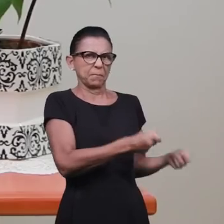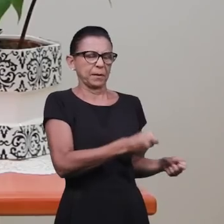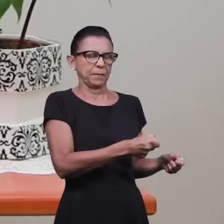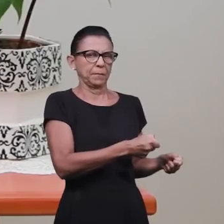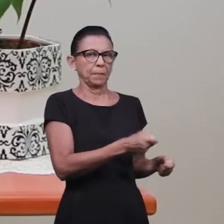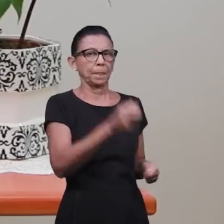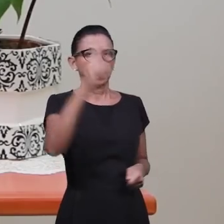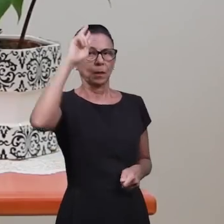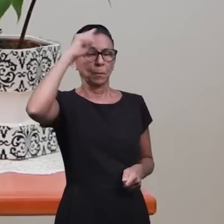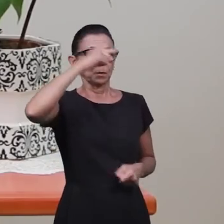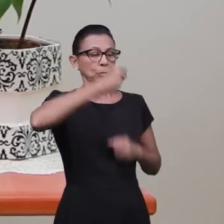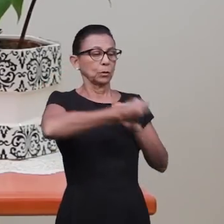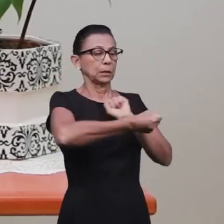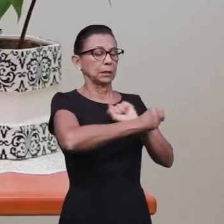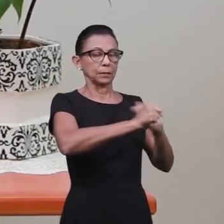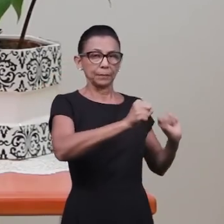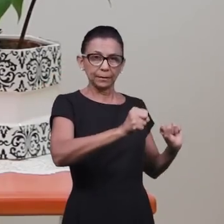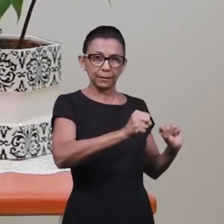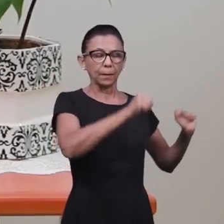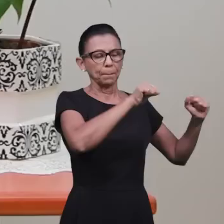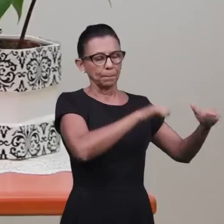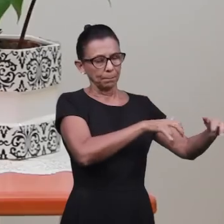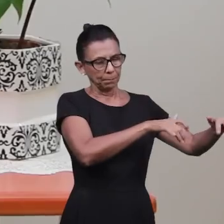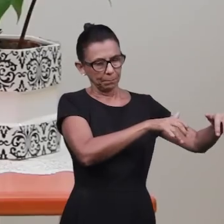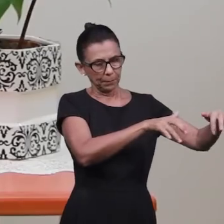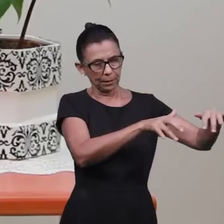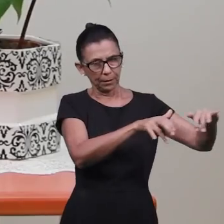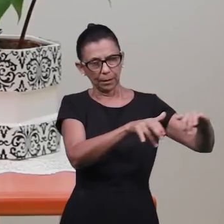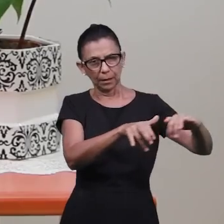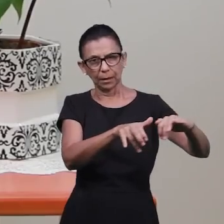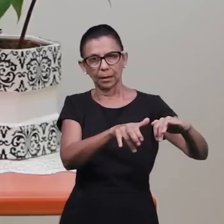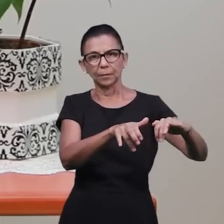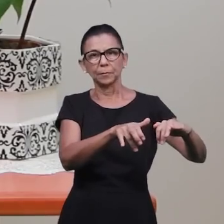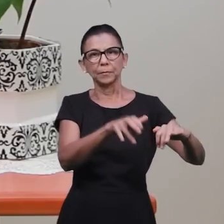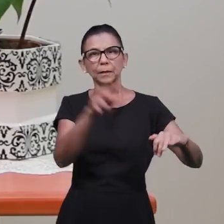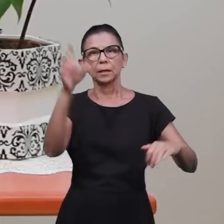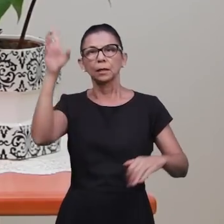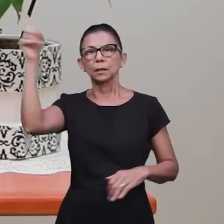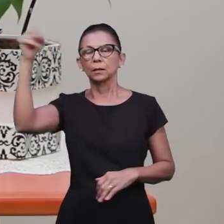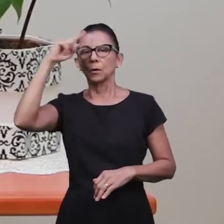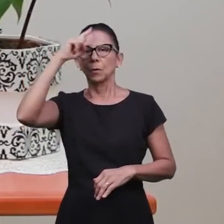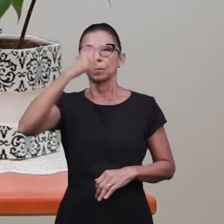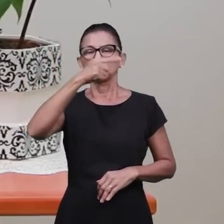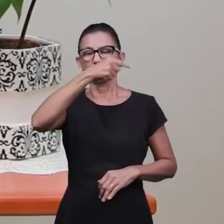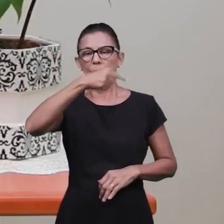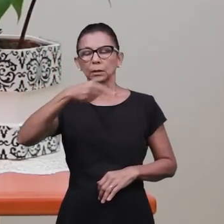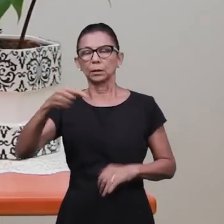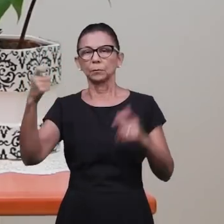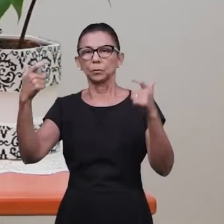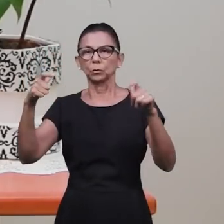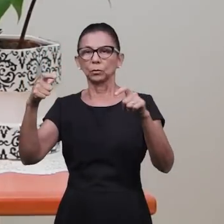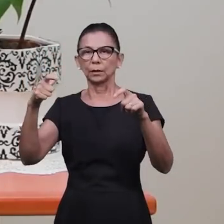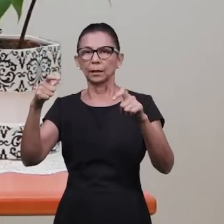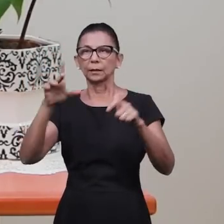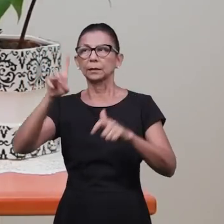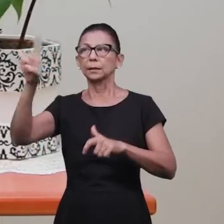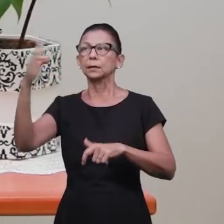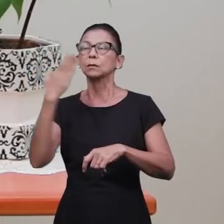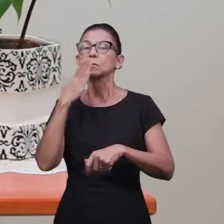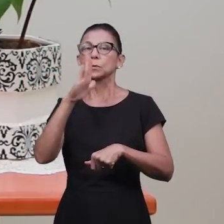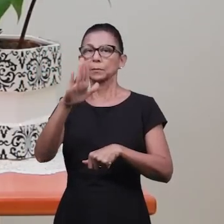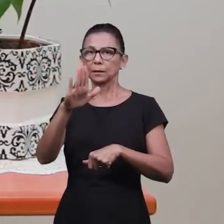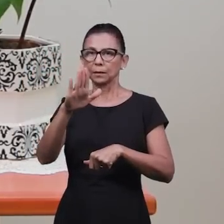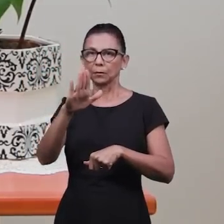uma terra, e Deus os levou para a terra prometida, assim também a igreja, ela vai ser retirada deste